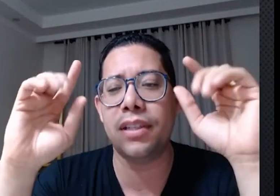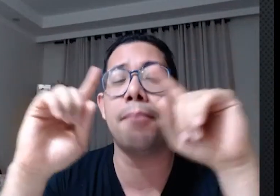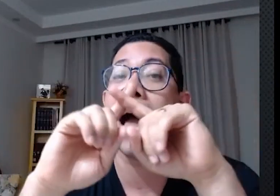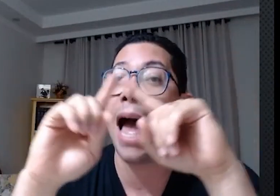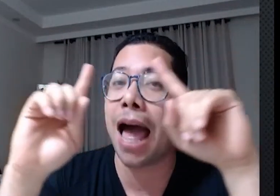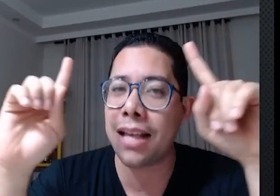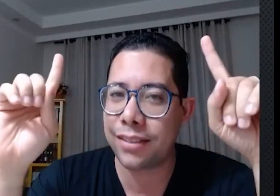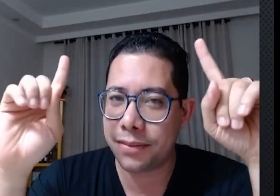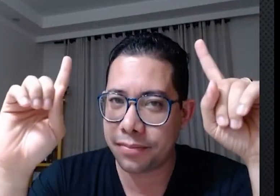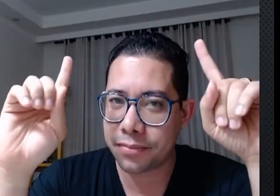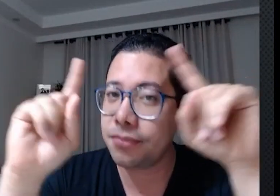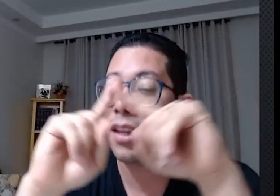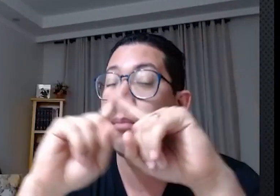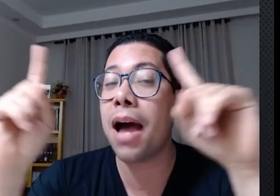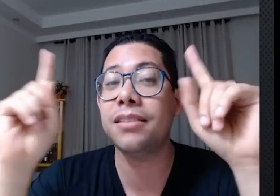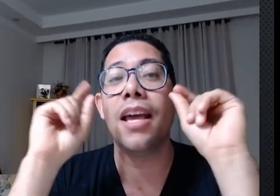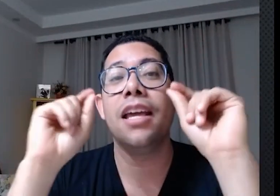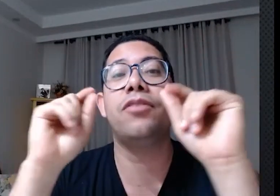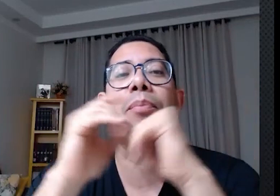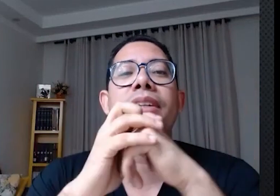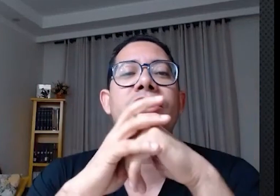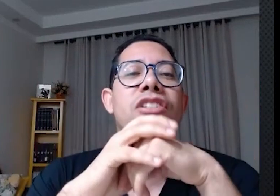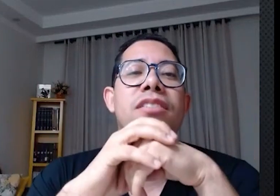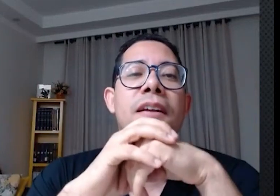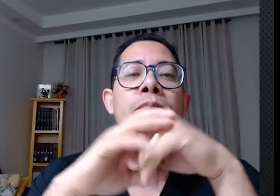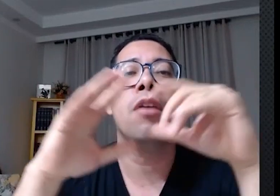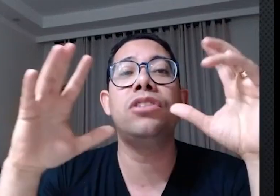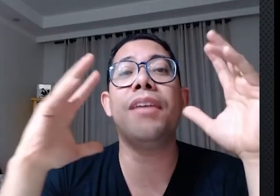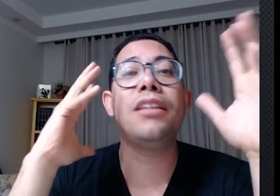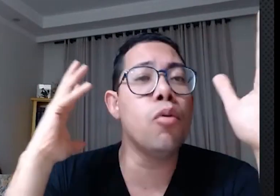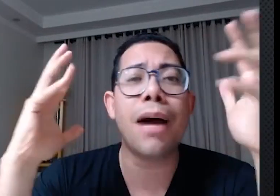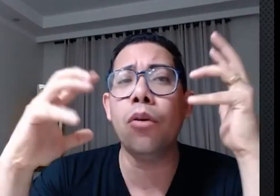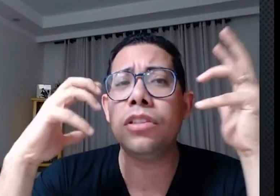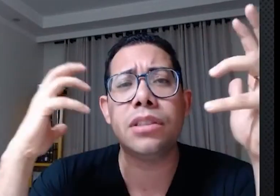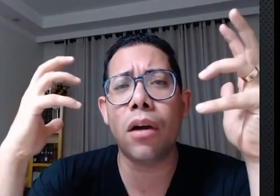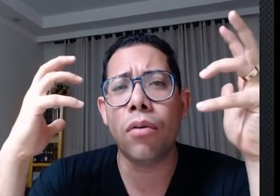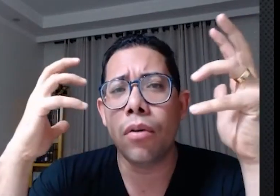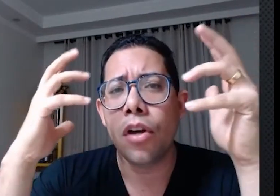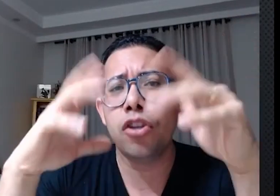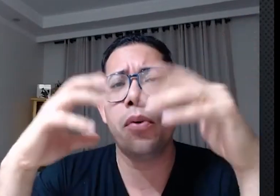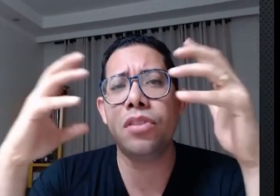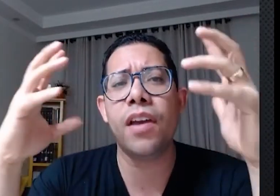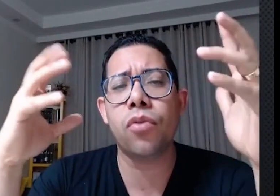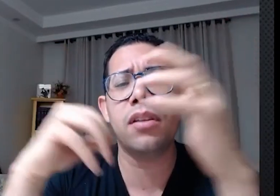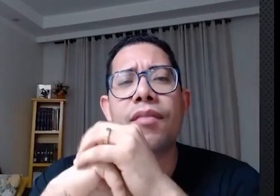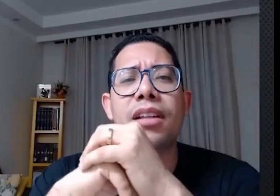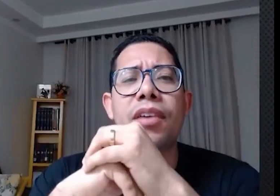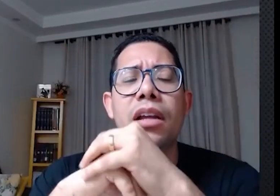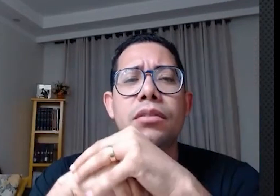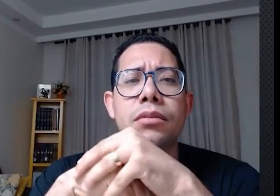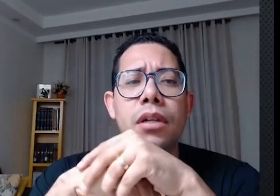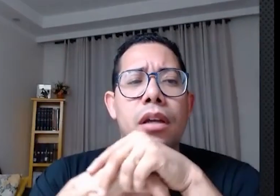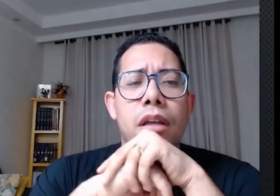na sua vida, mas isso é importante dizer, você vai ter uma noção de possíveis coisas que ele vai